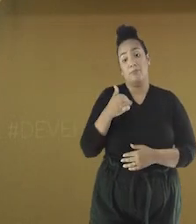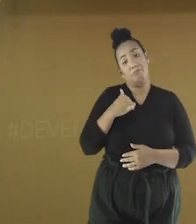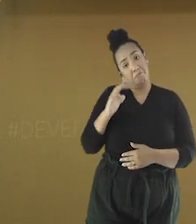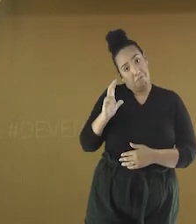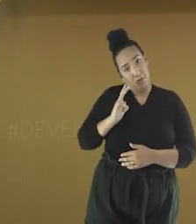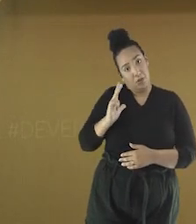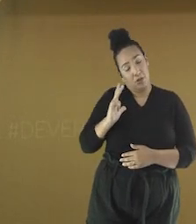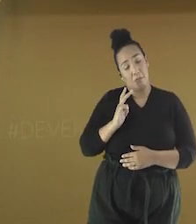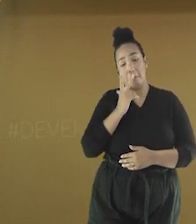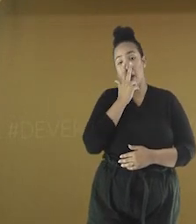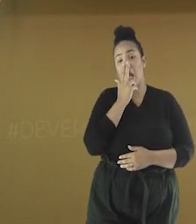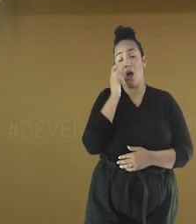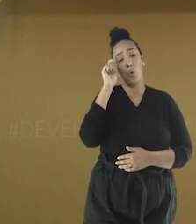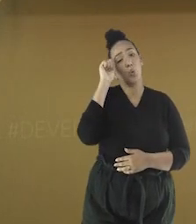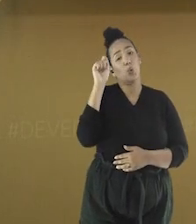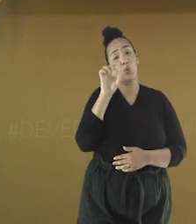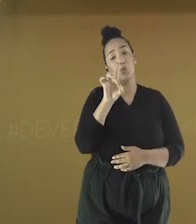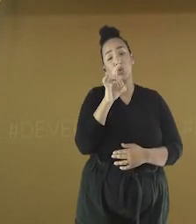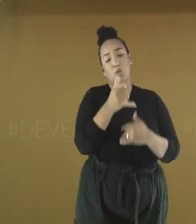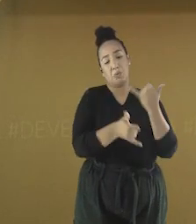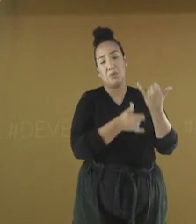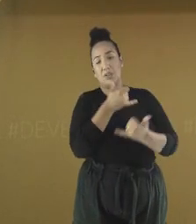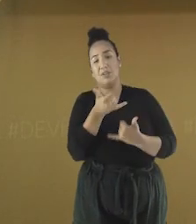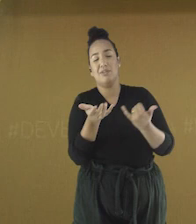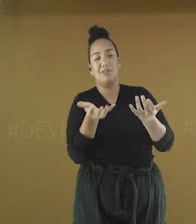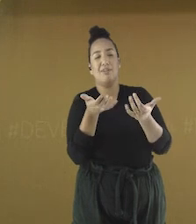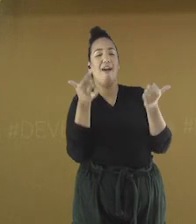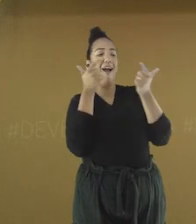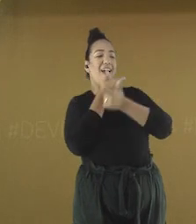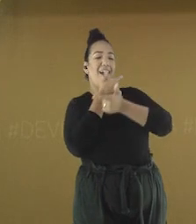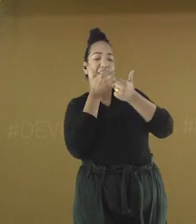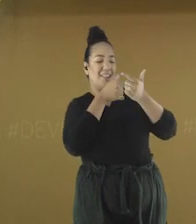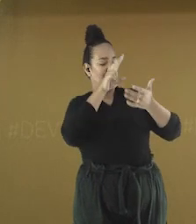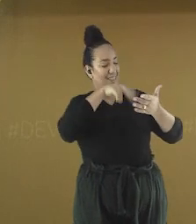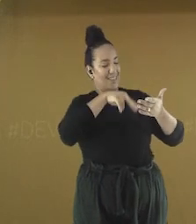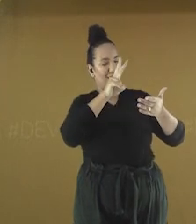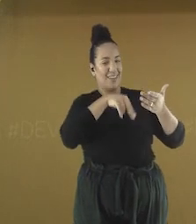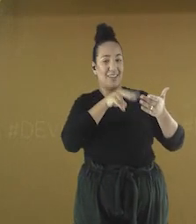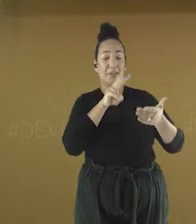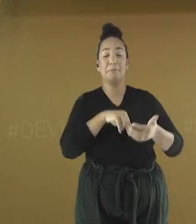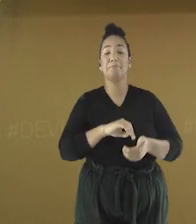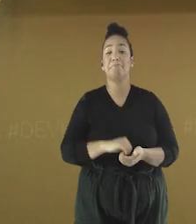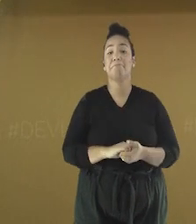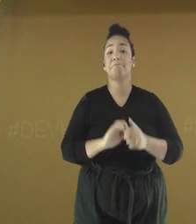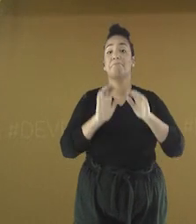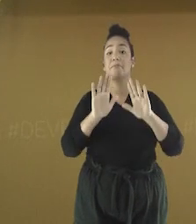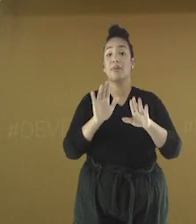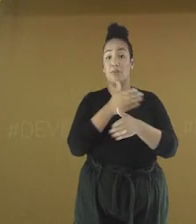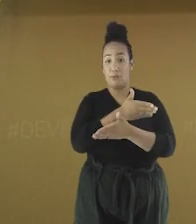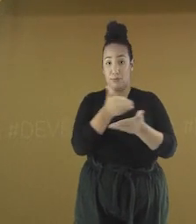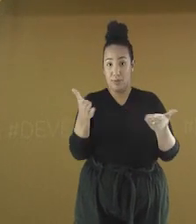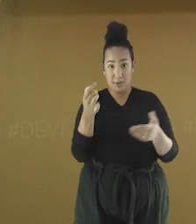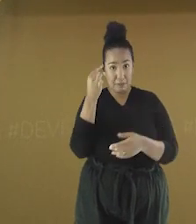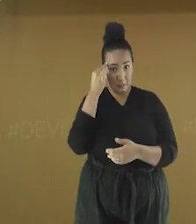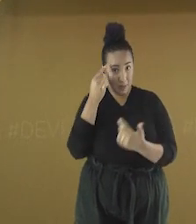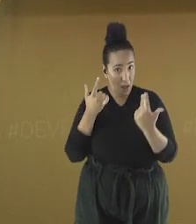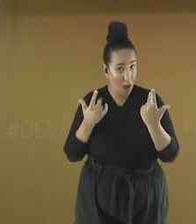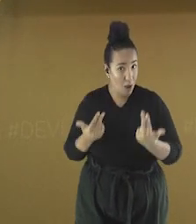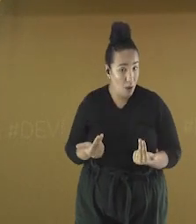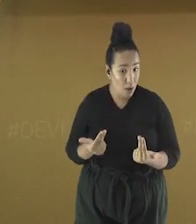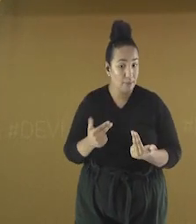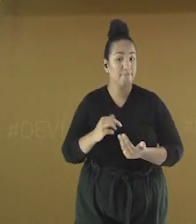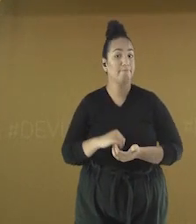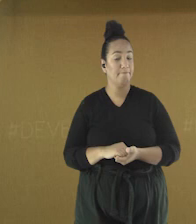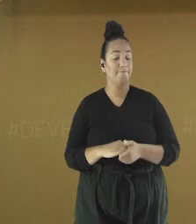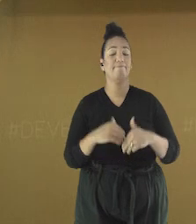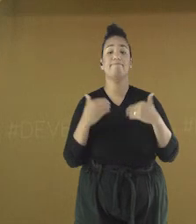que o autor quis apenas fazer alguma brincadeira, querendo provocar humor e o riso em nós leitores. Mas e vocês? Também acharam